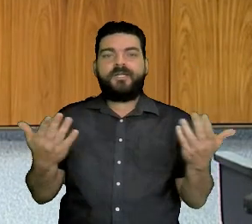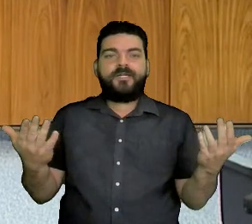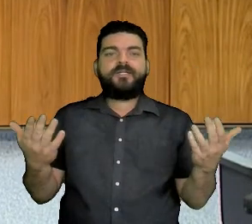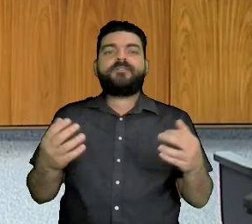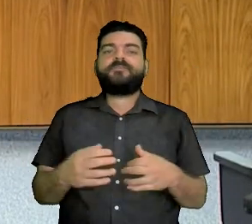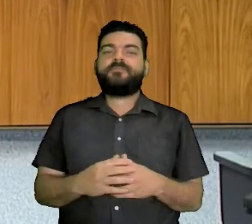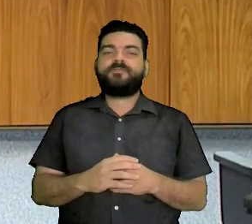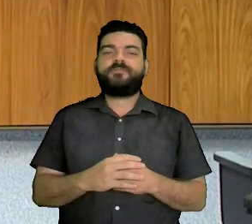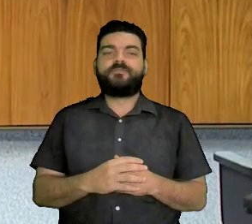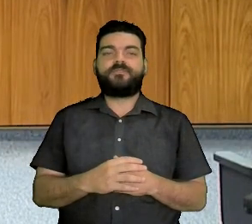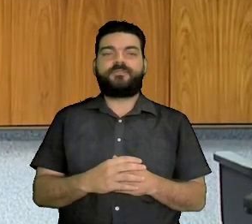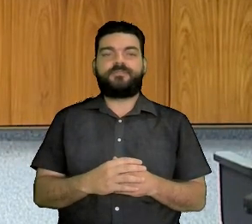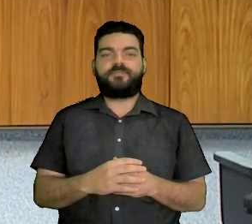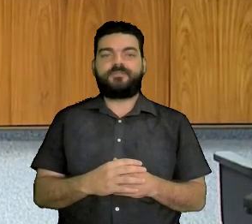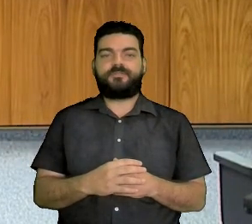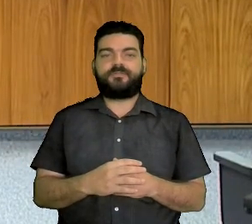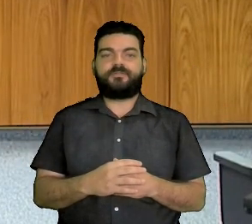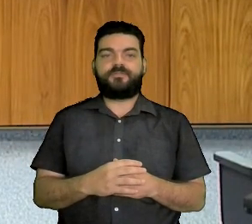certamente trará